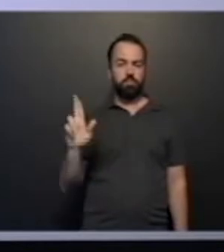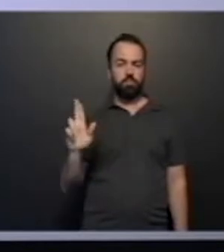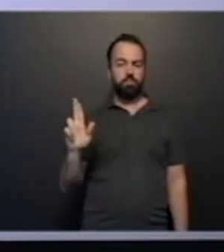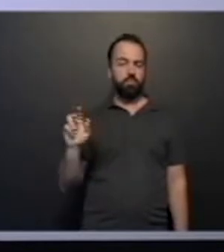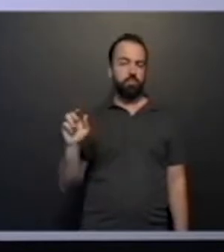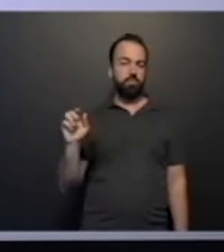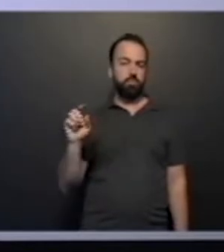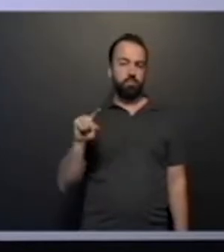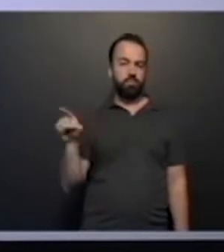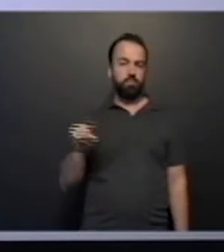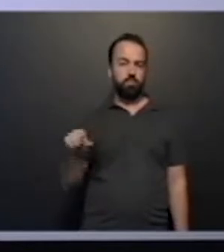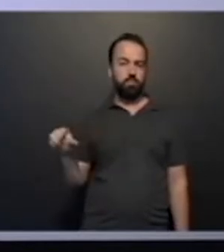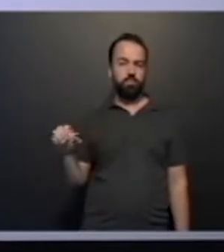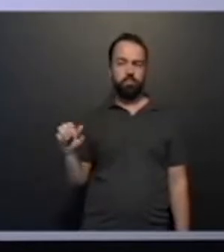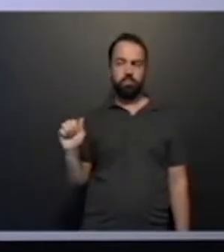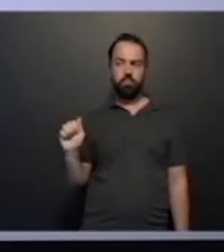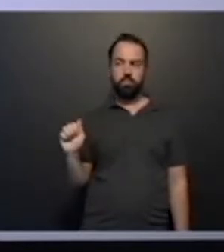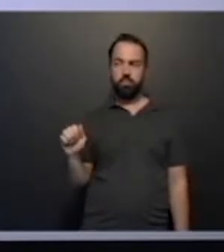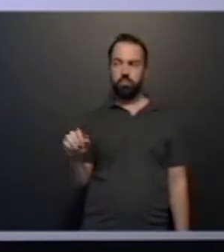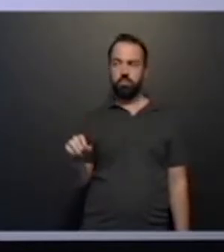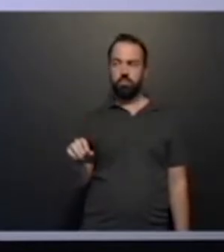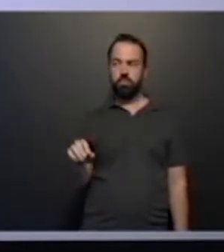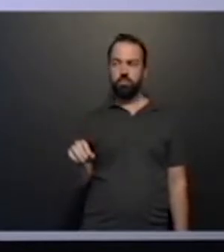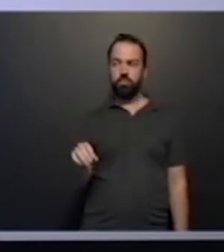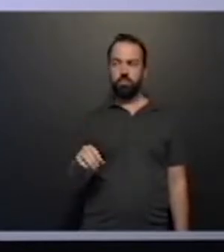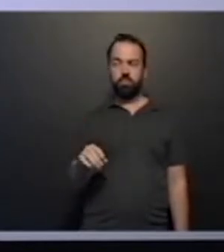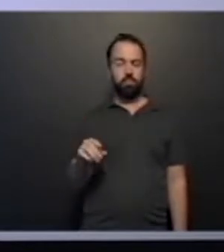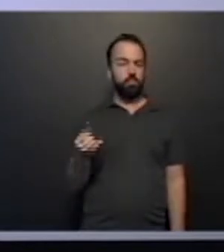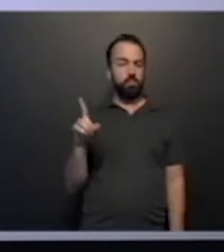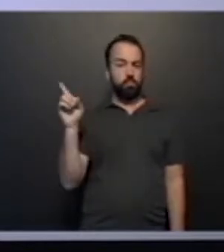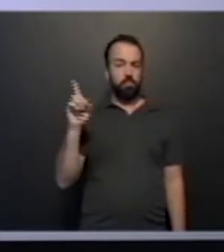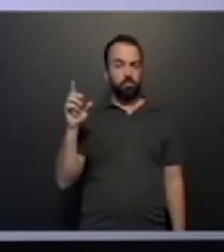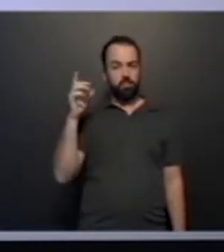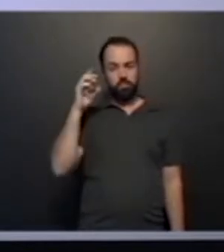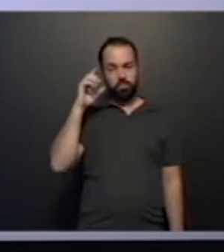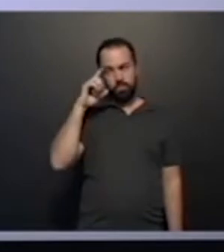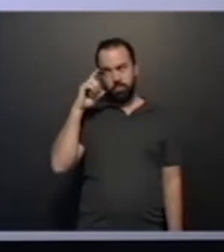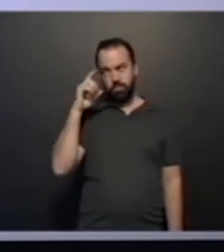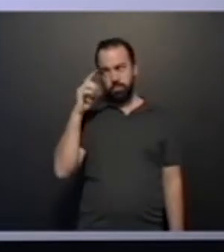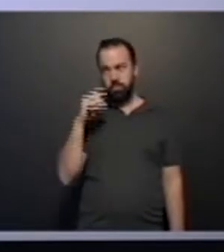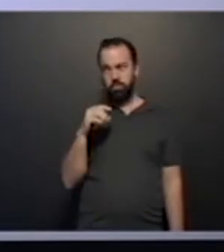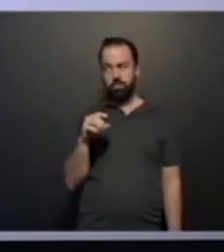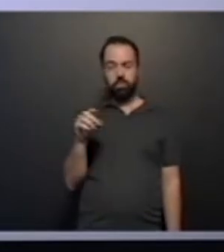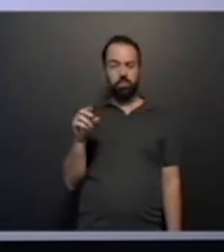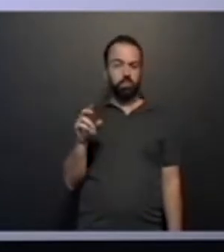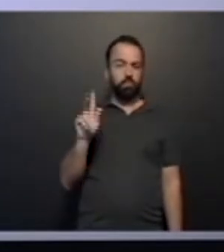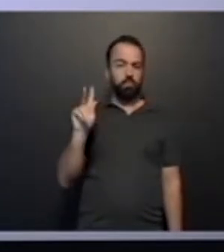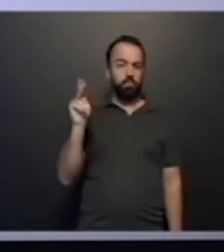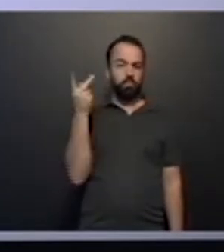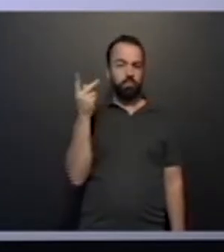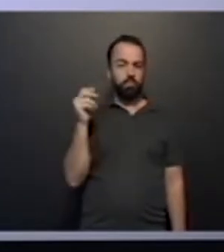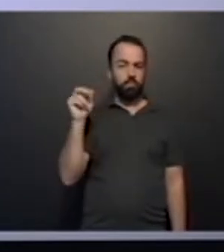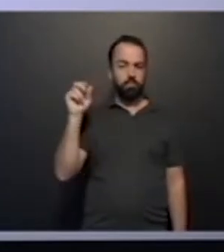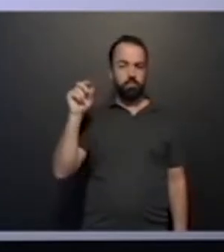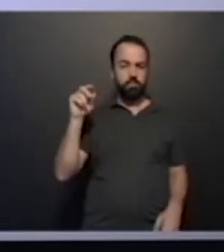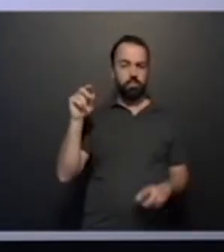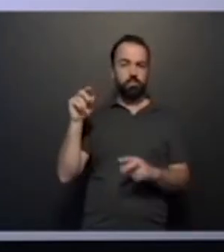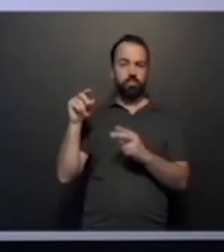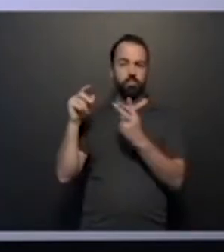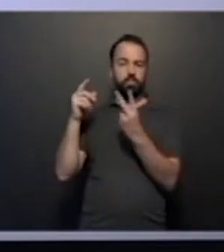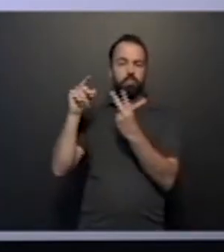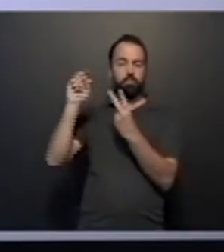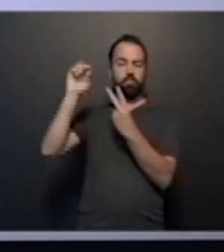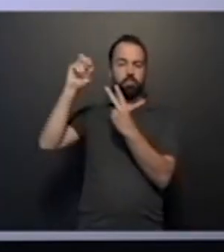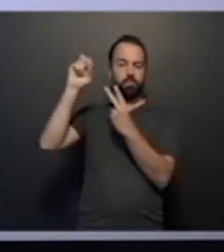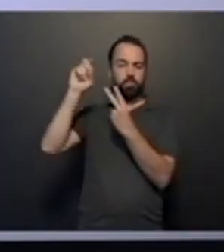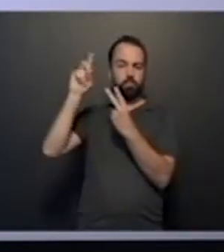utilizar o teorema de pitágoras que está representado aqui ó hipotenusa ao quadrado é igual a soma